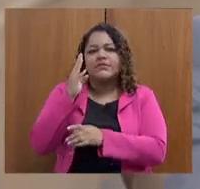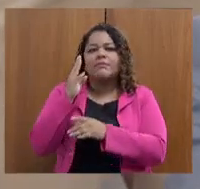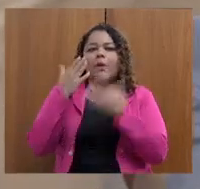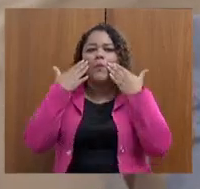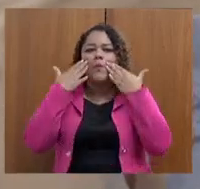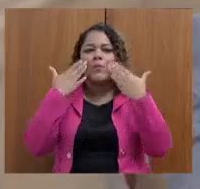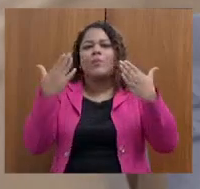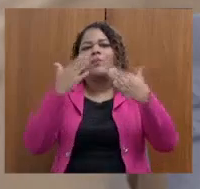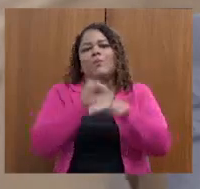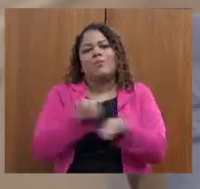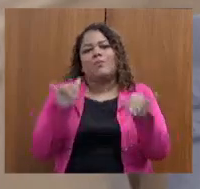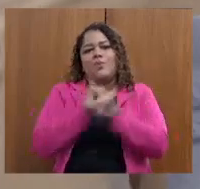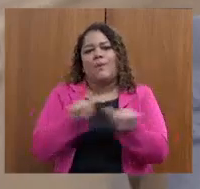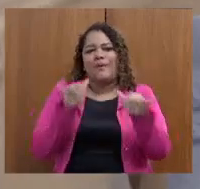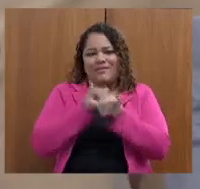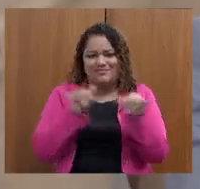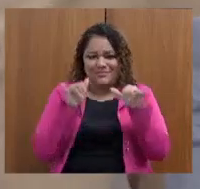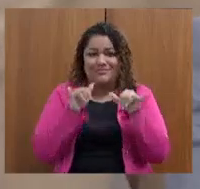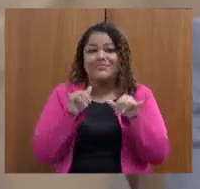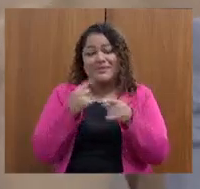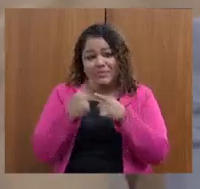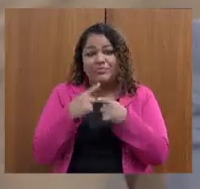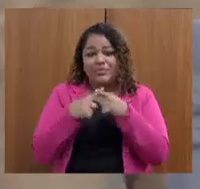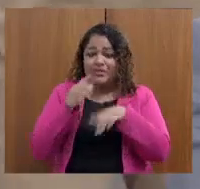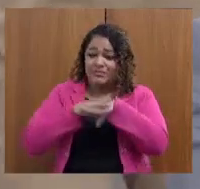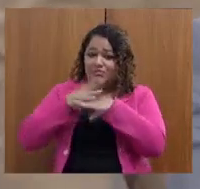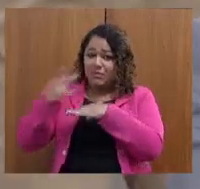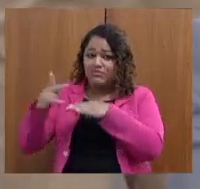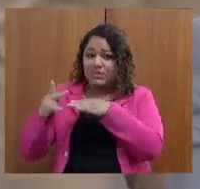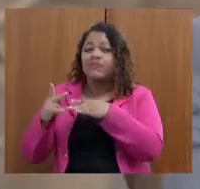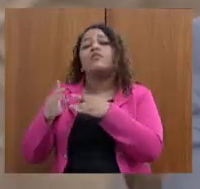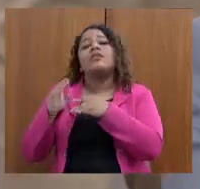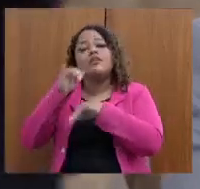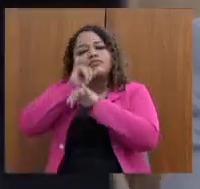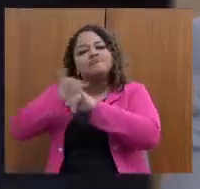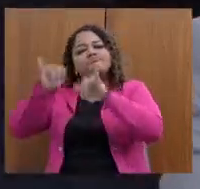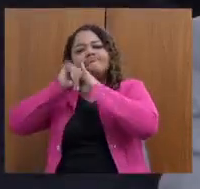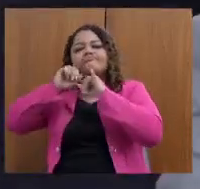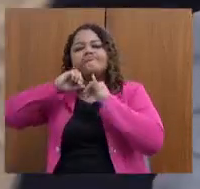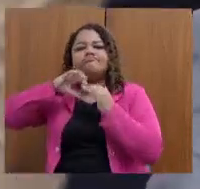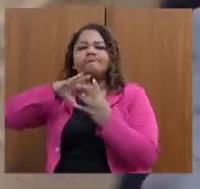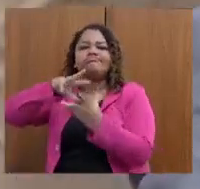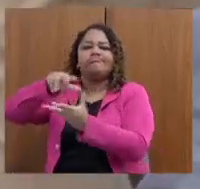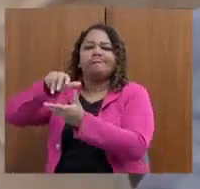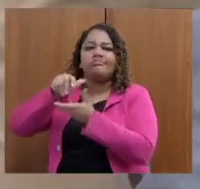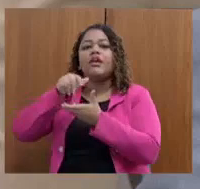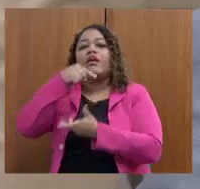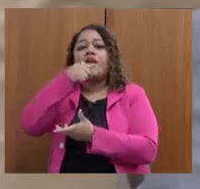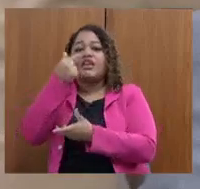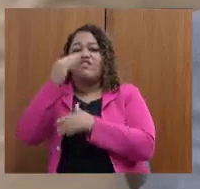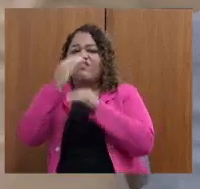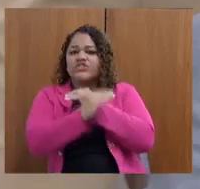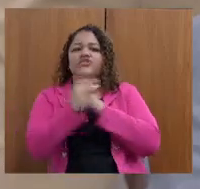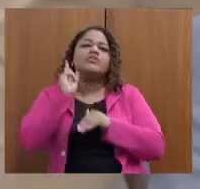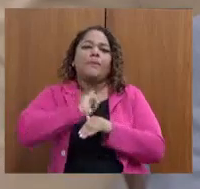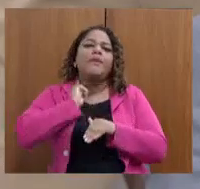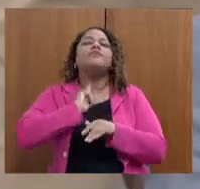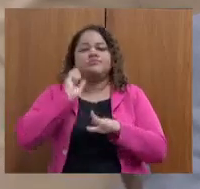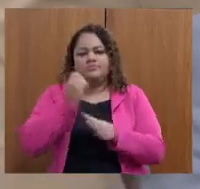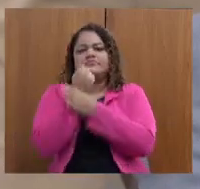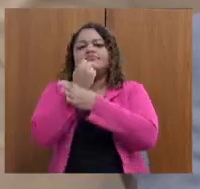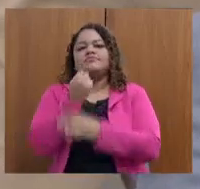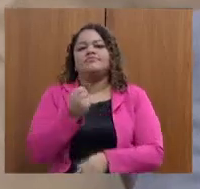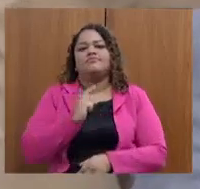propagandas porque elas falam divulgam e dizem ao mundo que investir em Minas é seguro